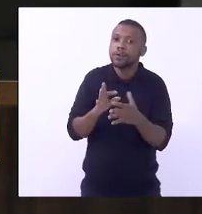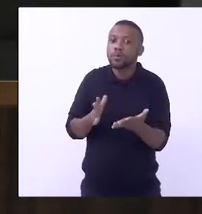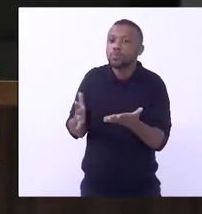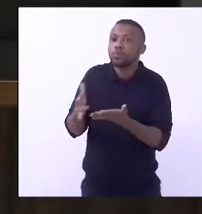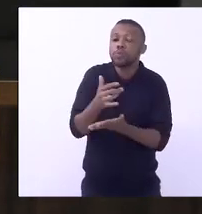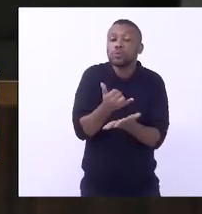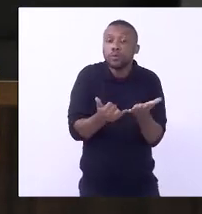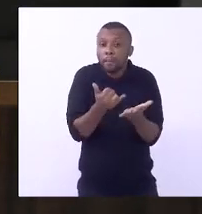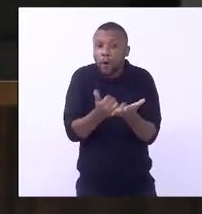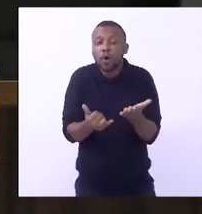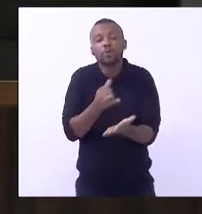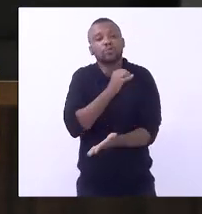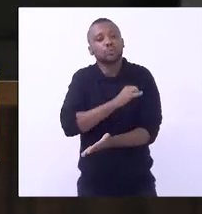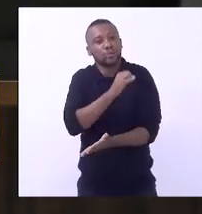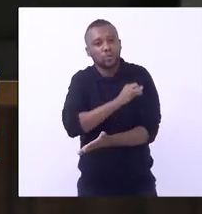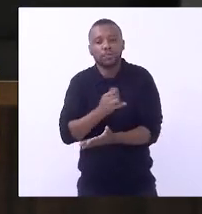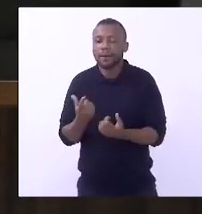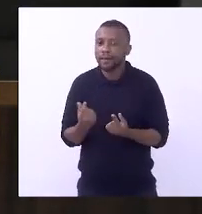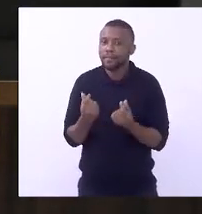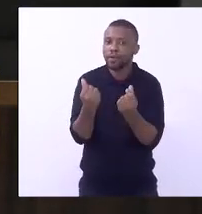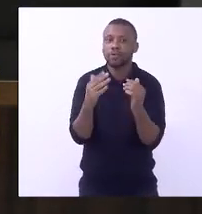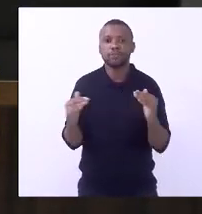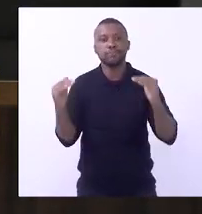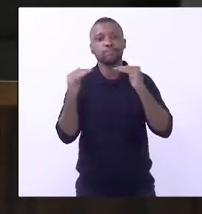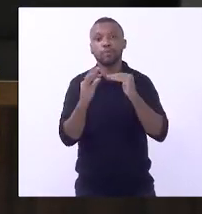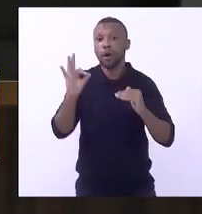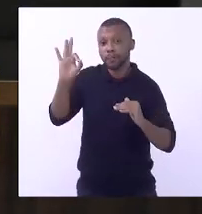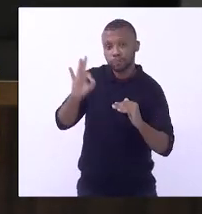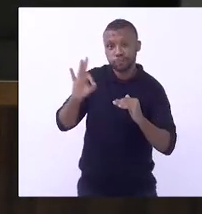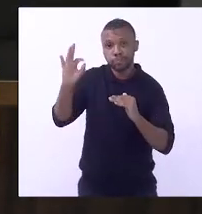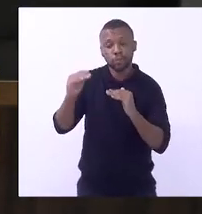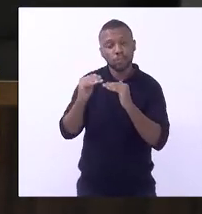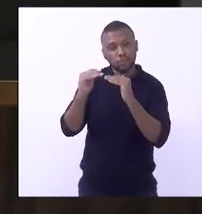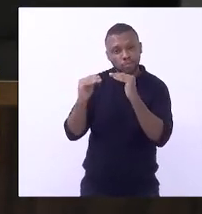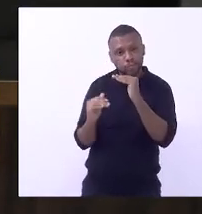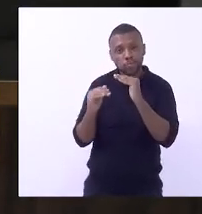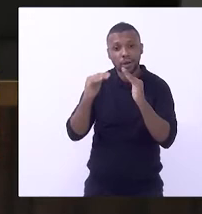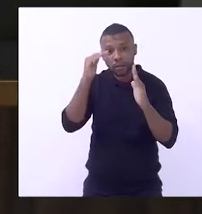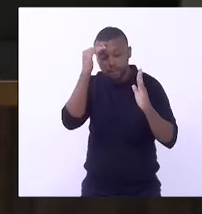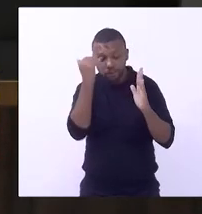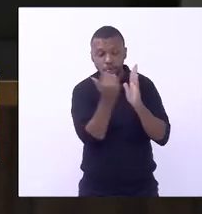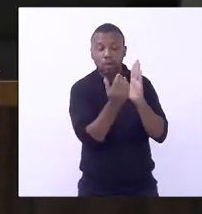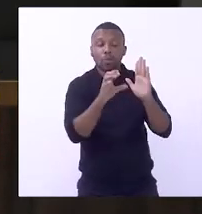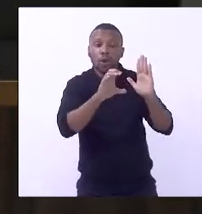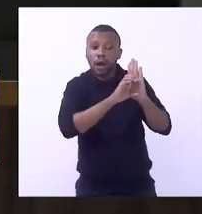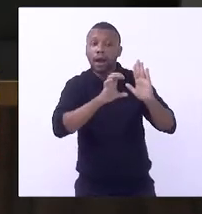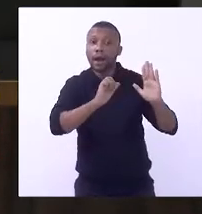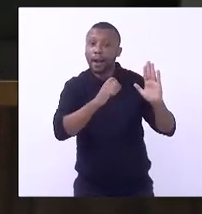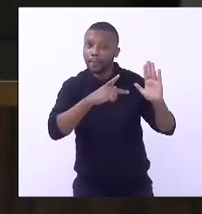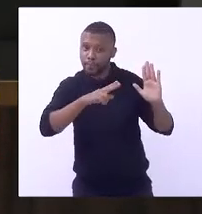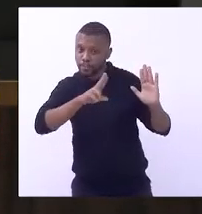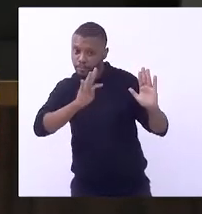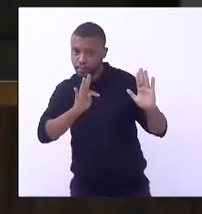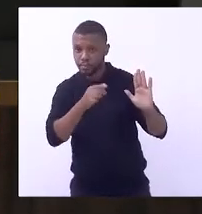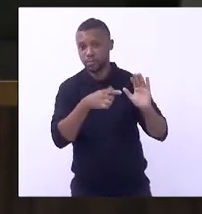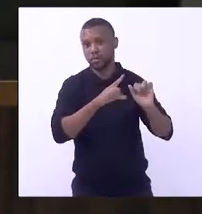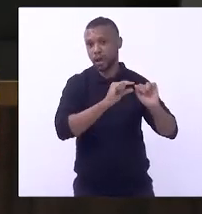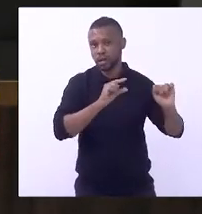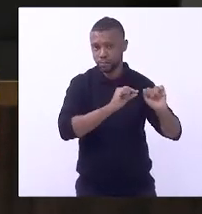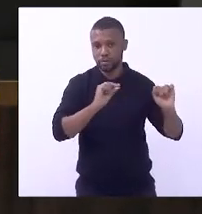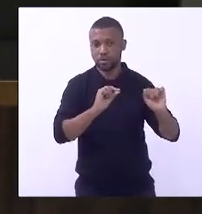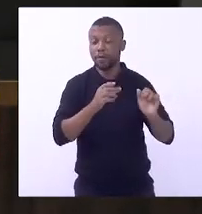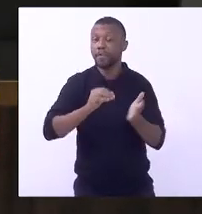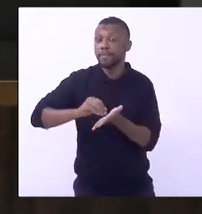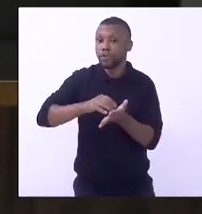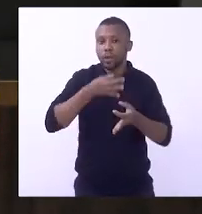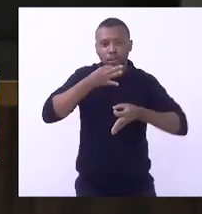Rio de Janeiro em valor que corresponda a percentual inferior ao previsto no caput de seu artigo. Presidente de pareceres das comissões de Constituição e